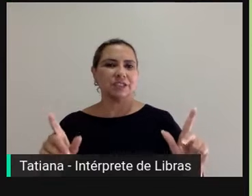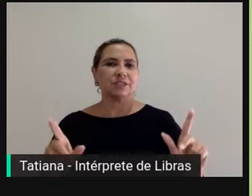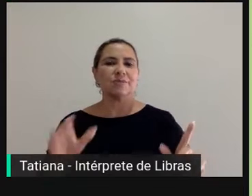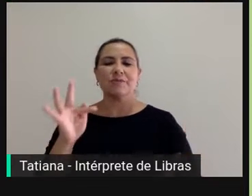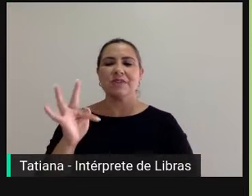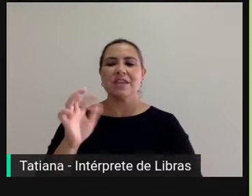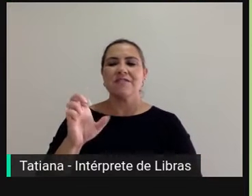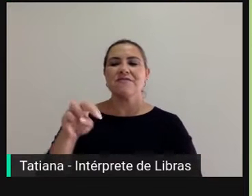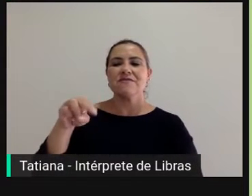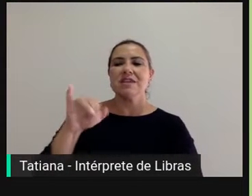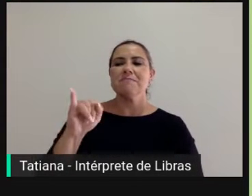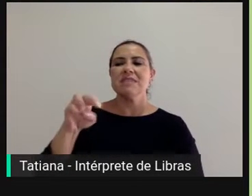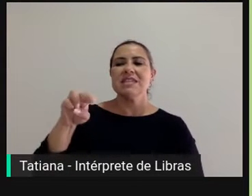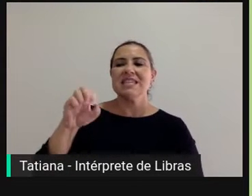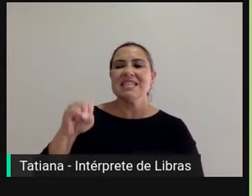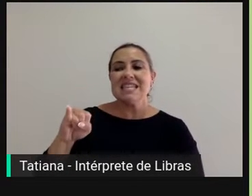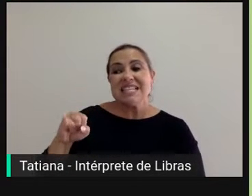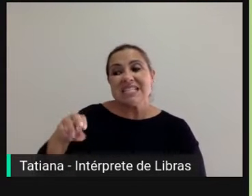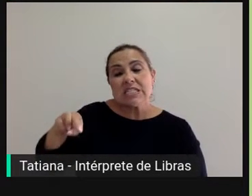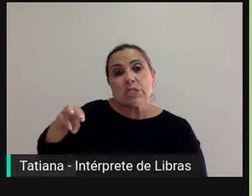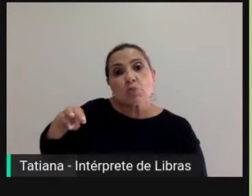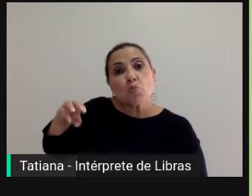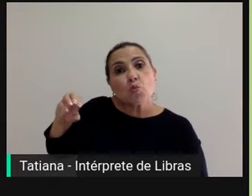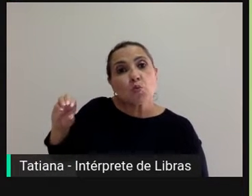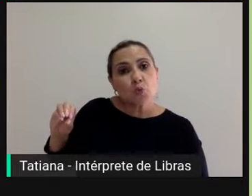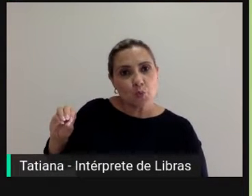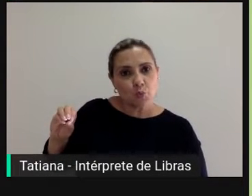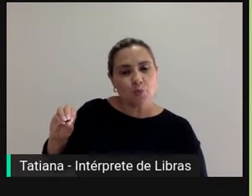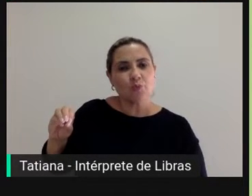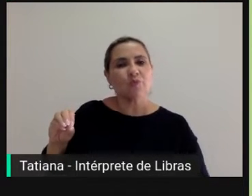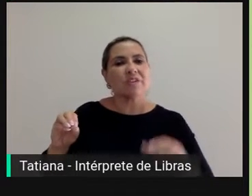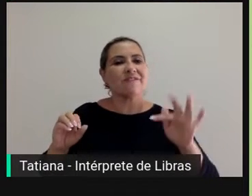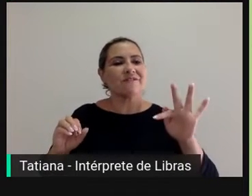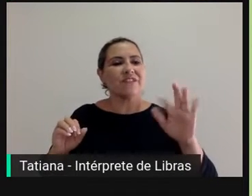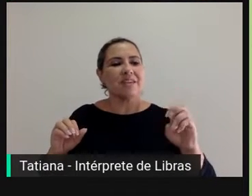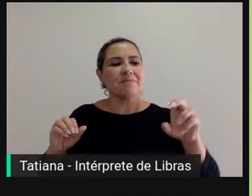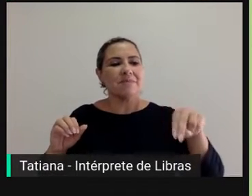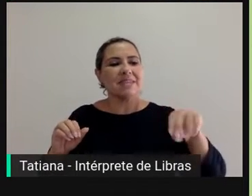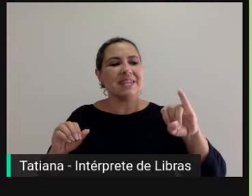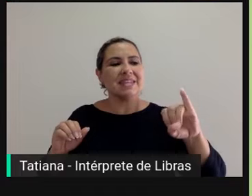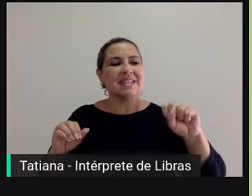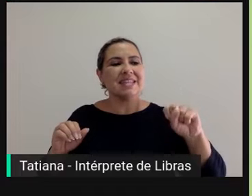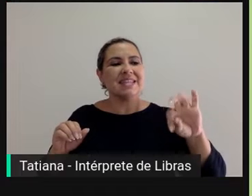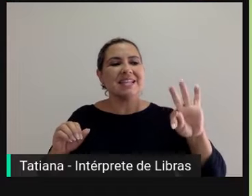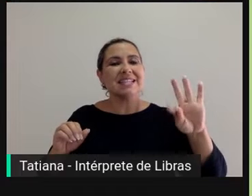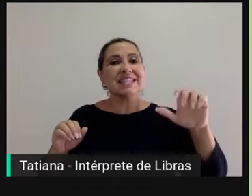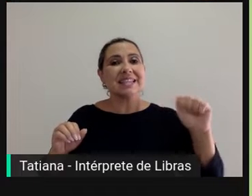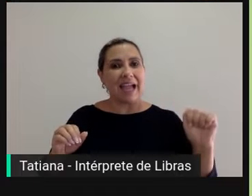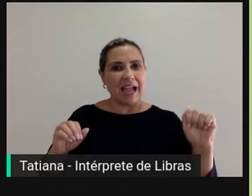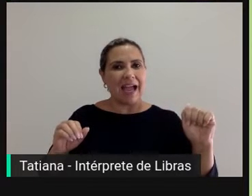e feminista é algo bem típico de parlamentares já de esquerda.